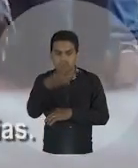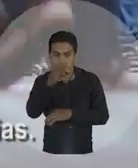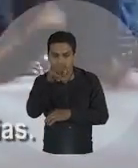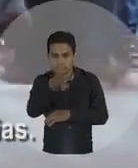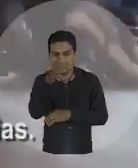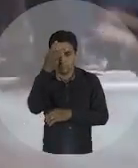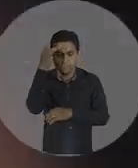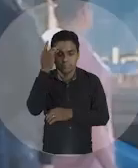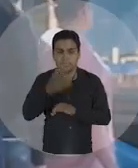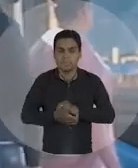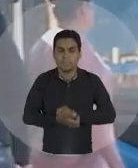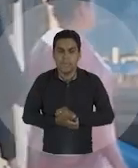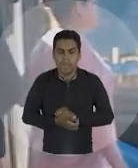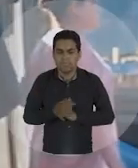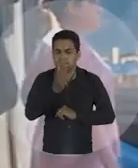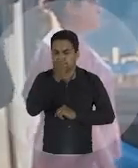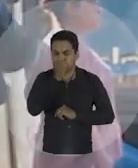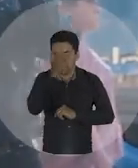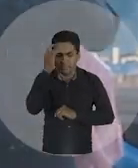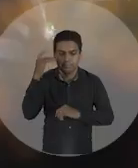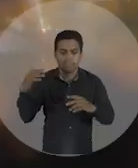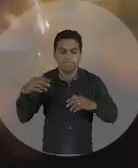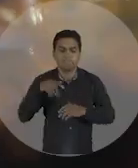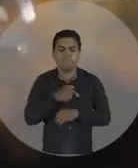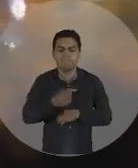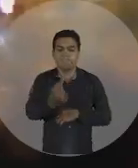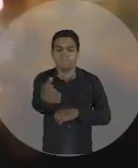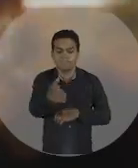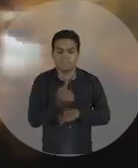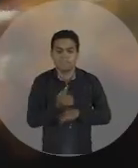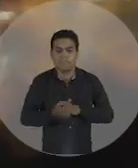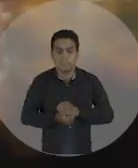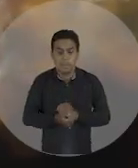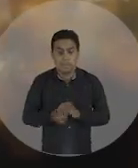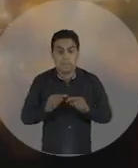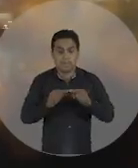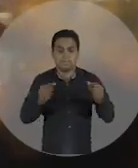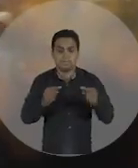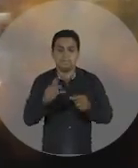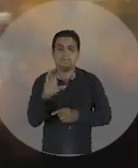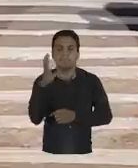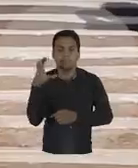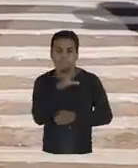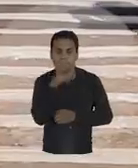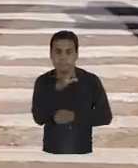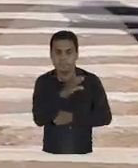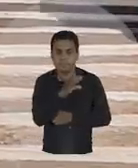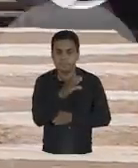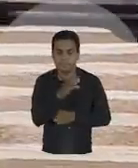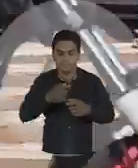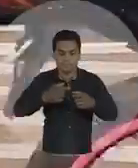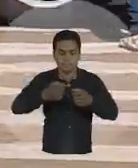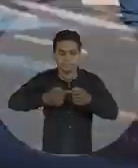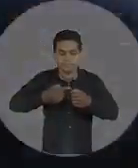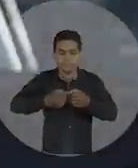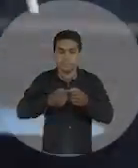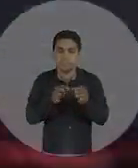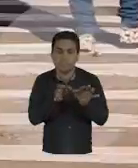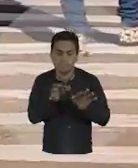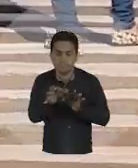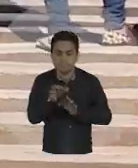dias. É muita gente andando por aí. E para garantir agilidade no trânsito, a cidade precisa ter